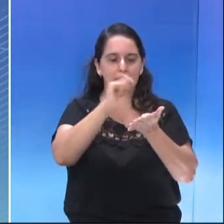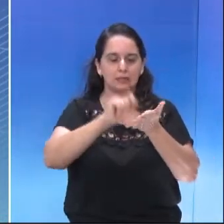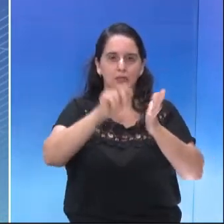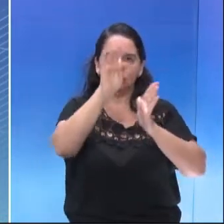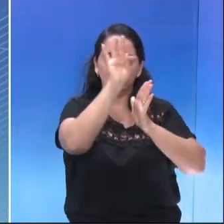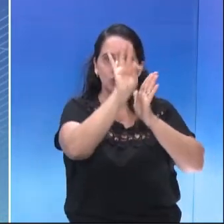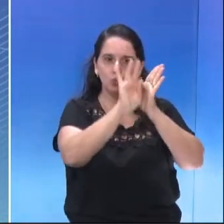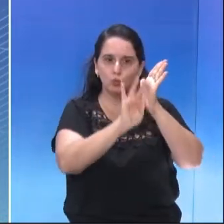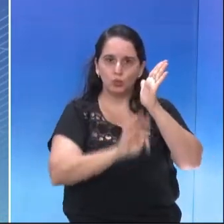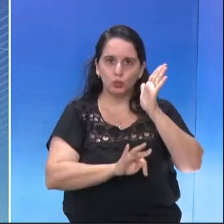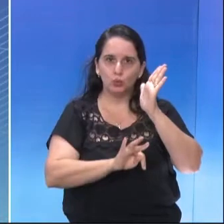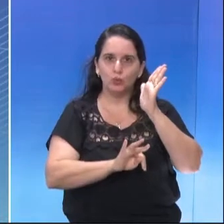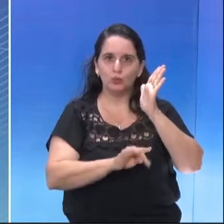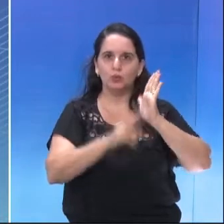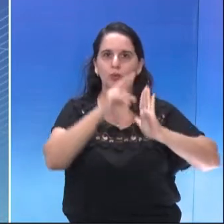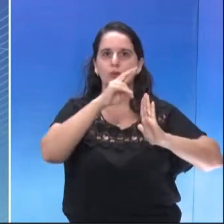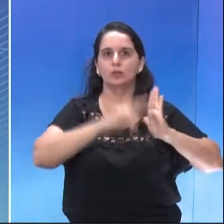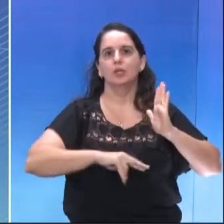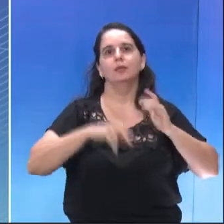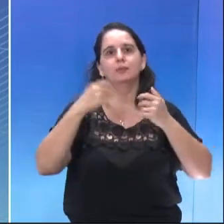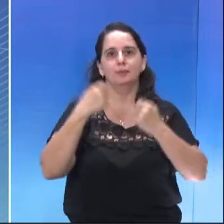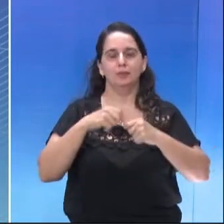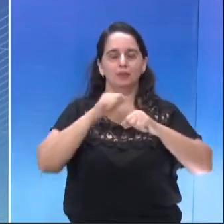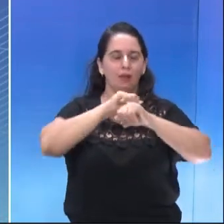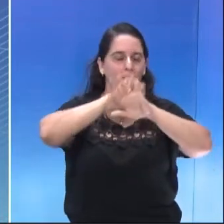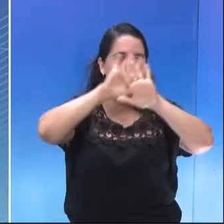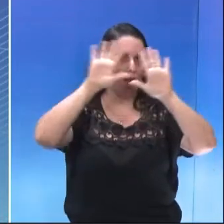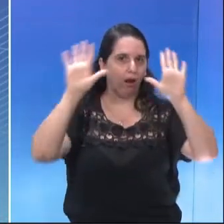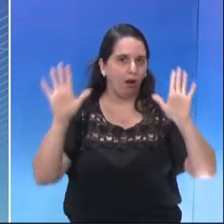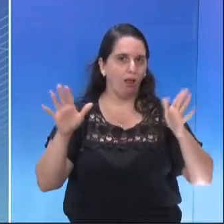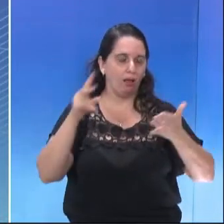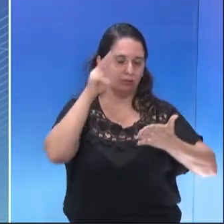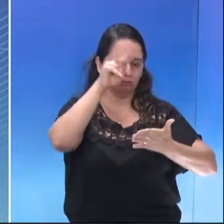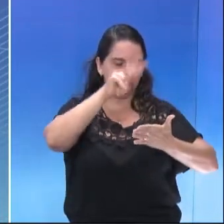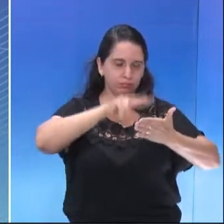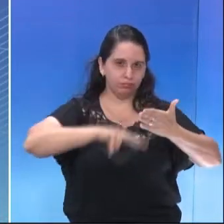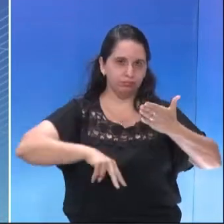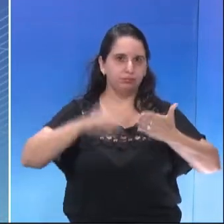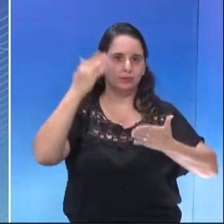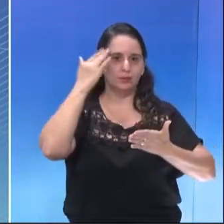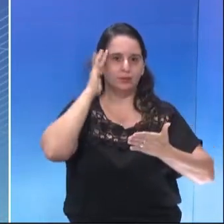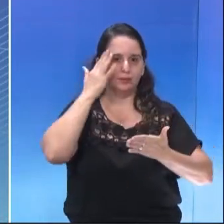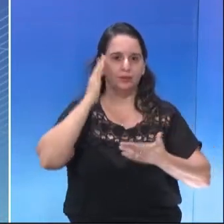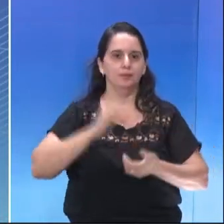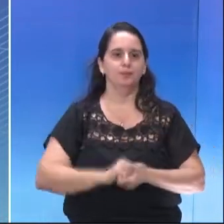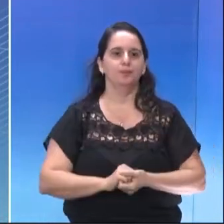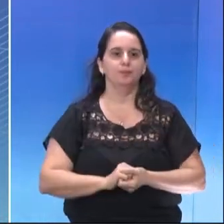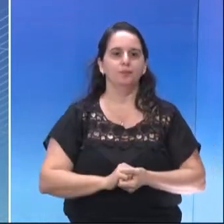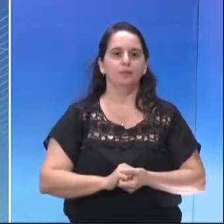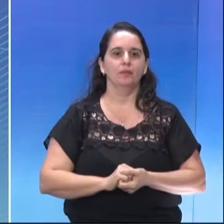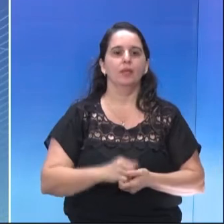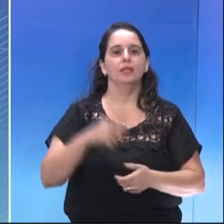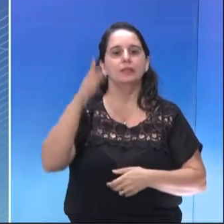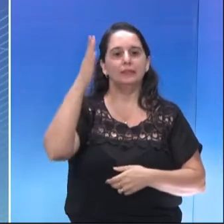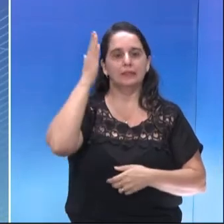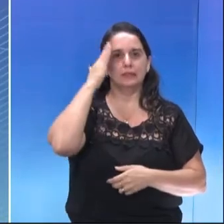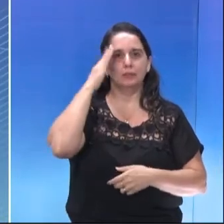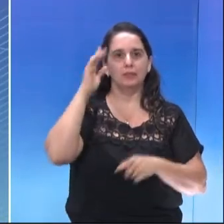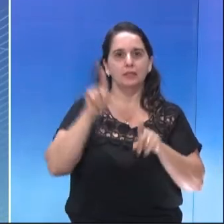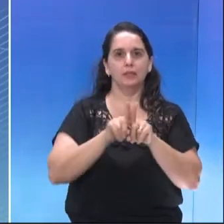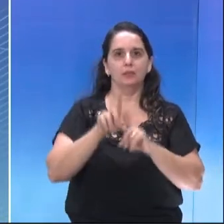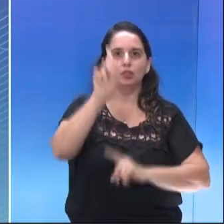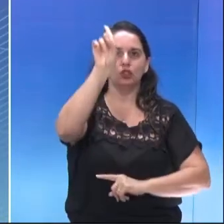você escrever sobre isso, você precisa claramente ler sobre isso, ok? Noções de direitos